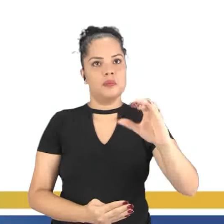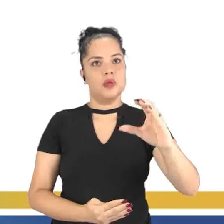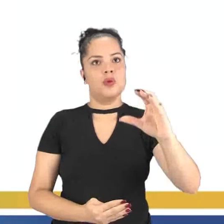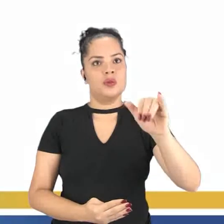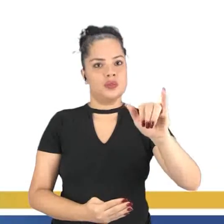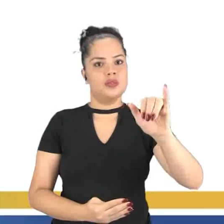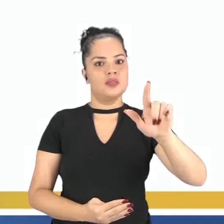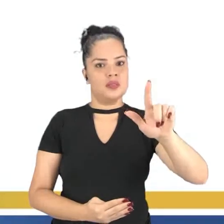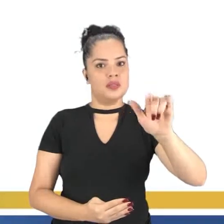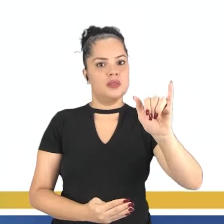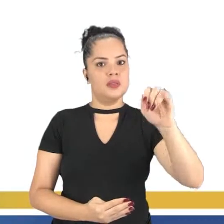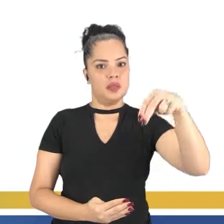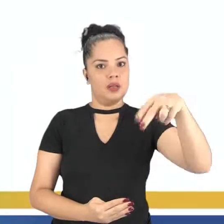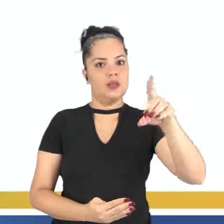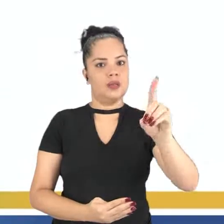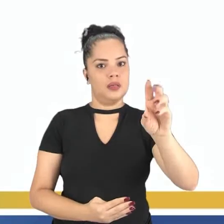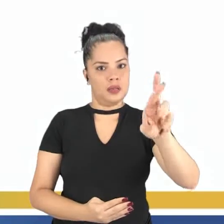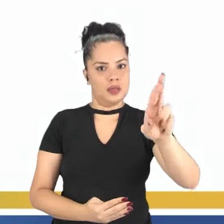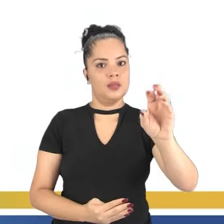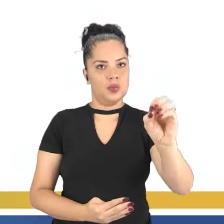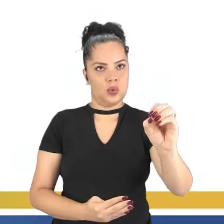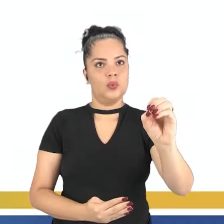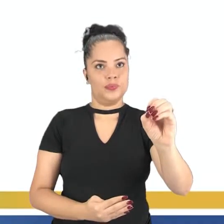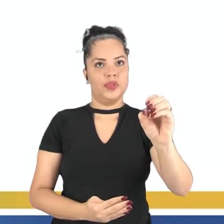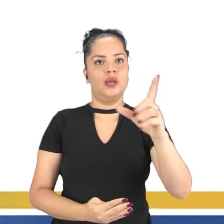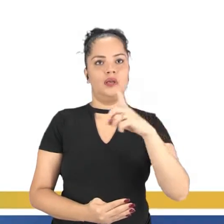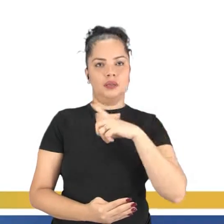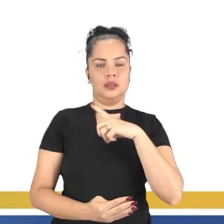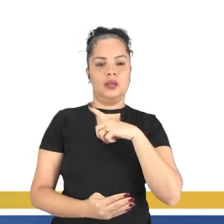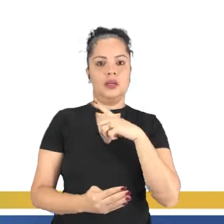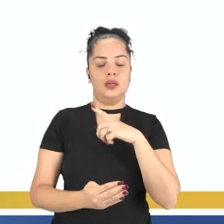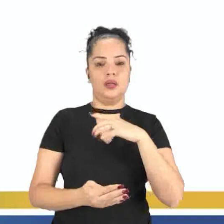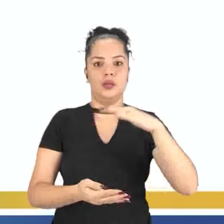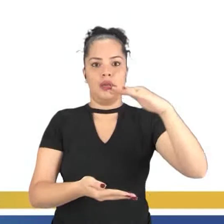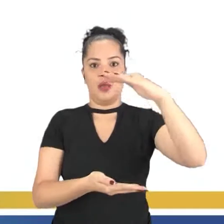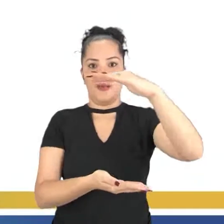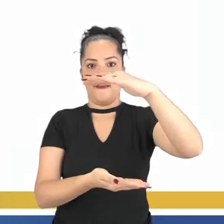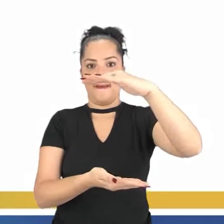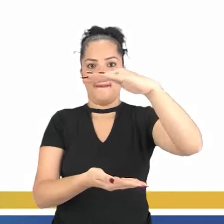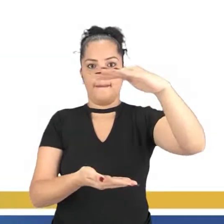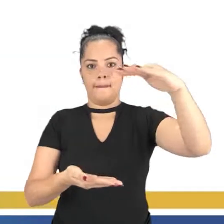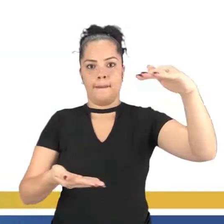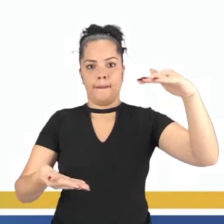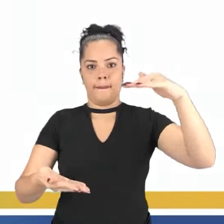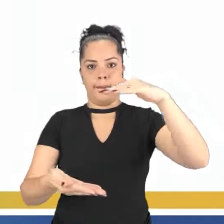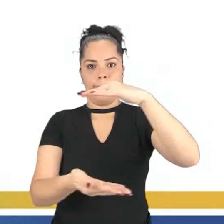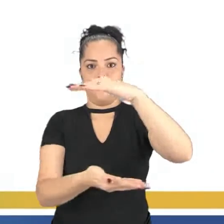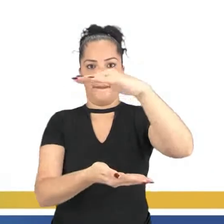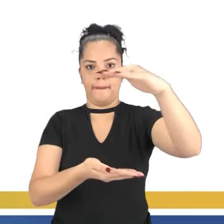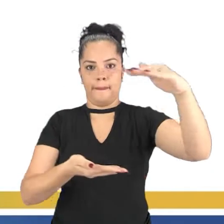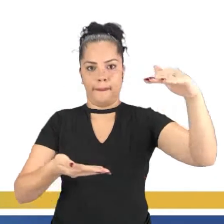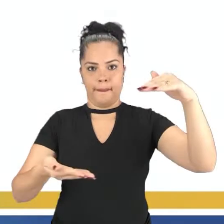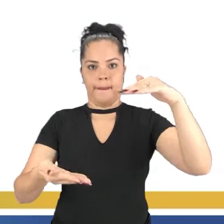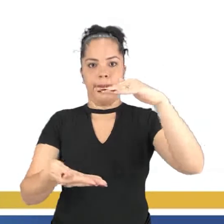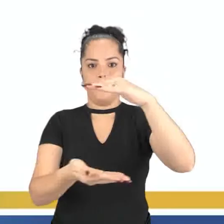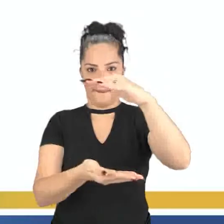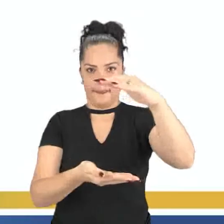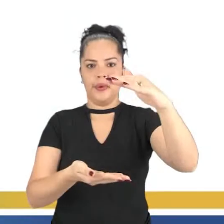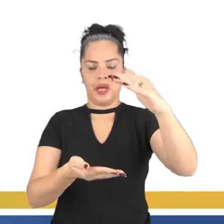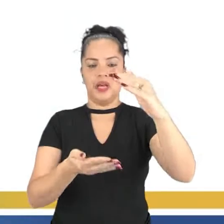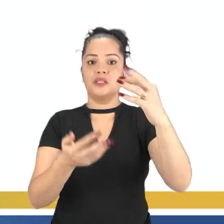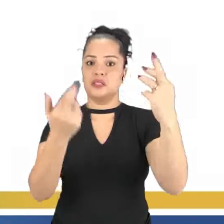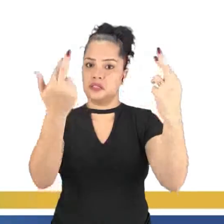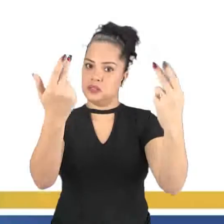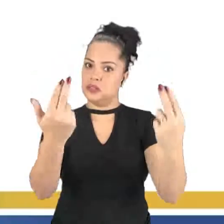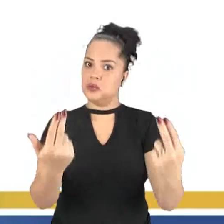esfera. O cilindro é formado por duas bases circulares congruentes e paralelas. Você pode pensar